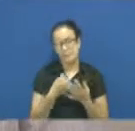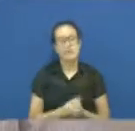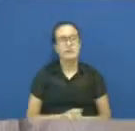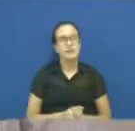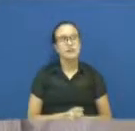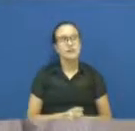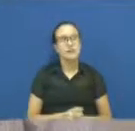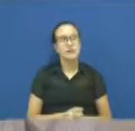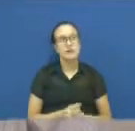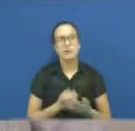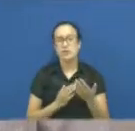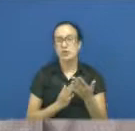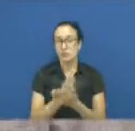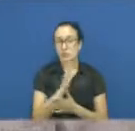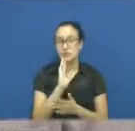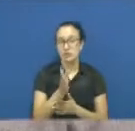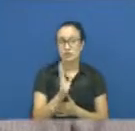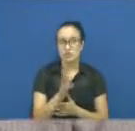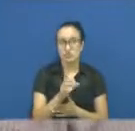aprovamos através da lei